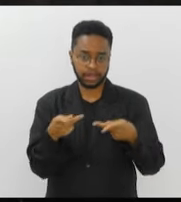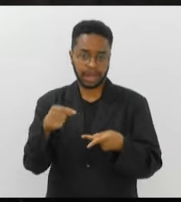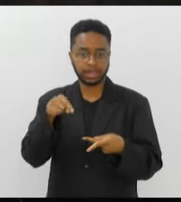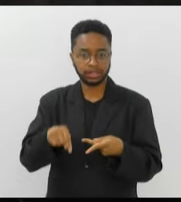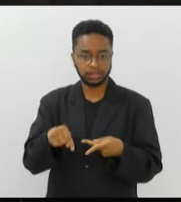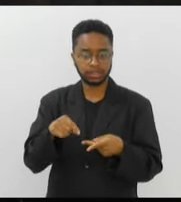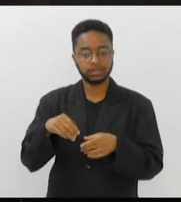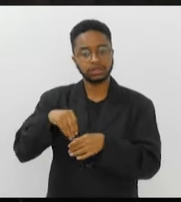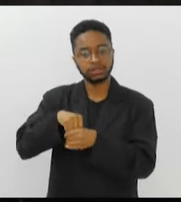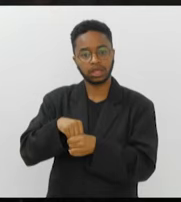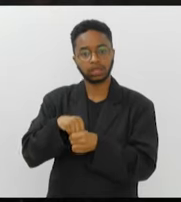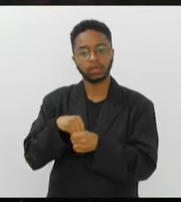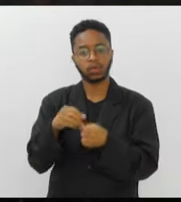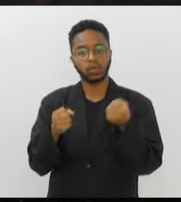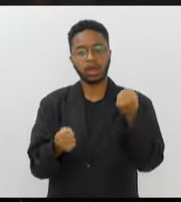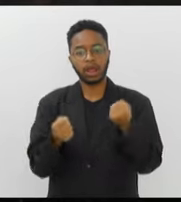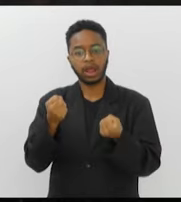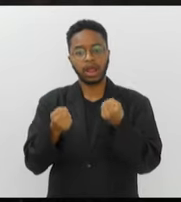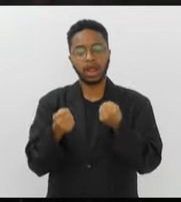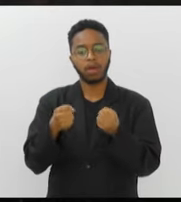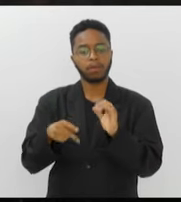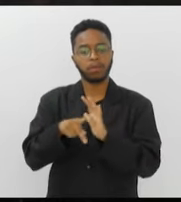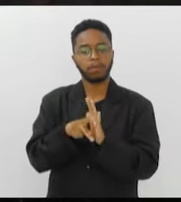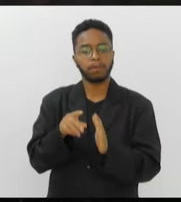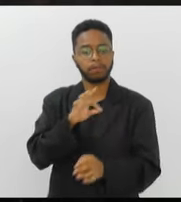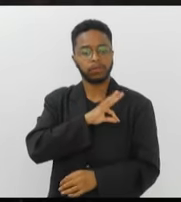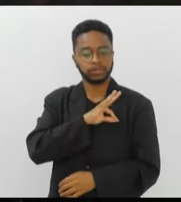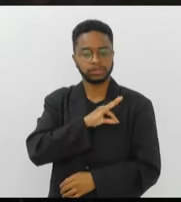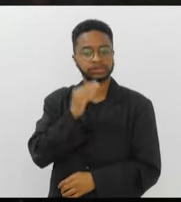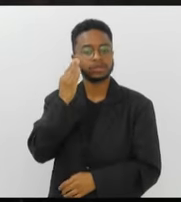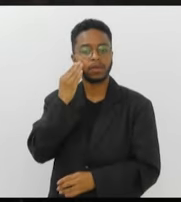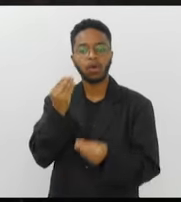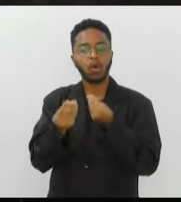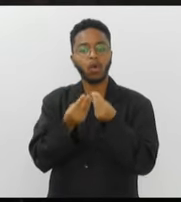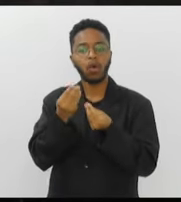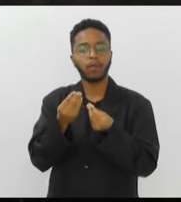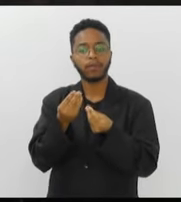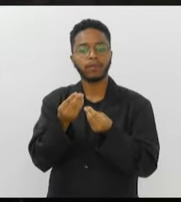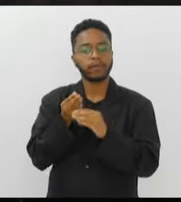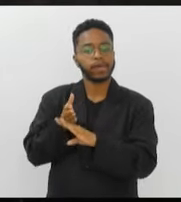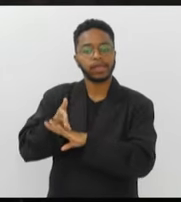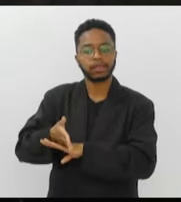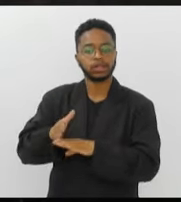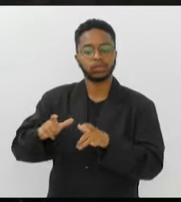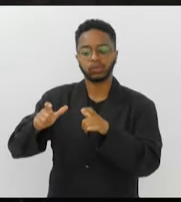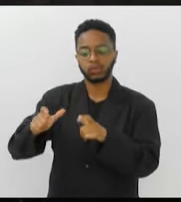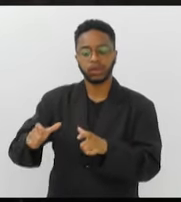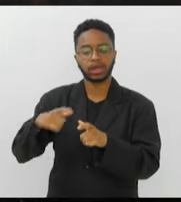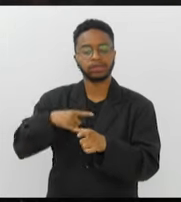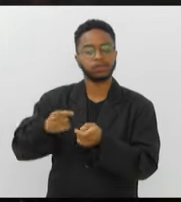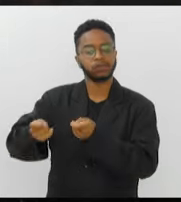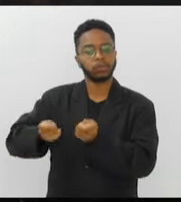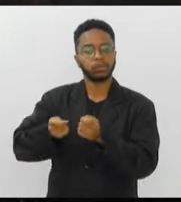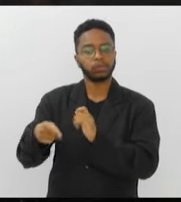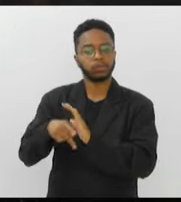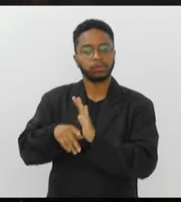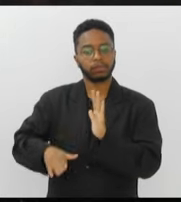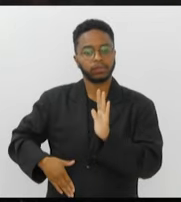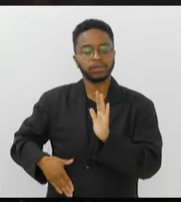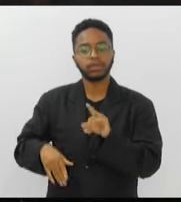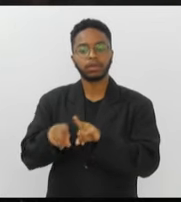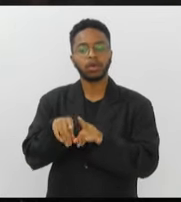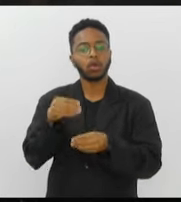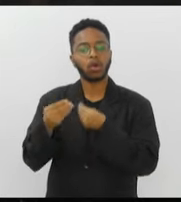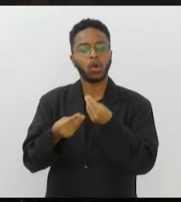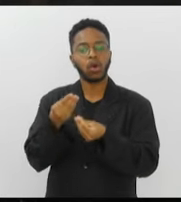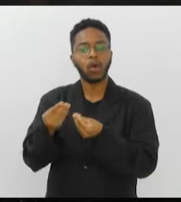de um caveirão, para saber o que é entrar numa comunidade dominada pelo tráfico de drogas. Para saber o que é andar na Avenida Brasil depois